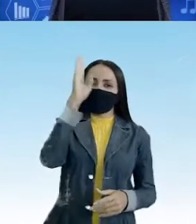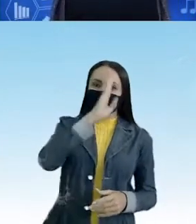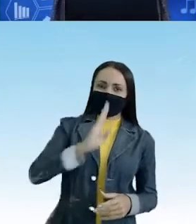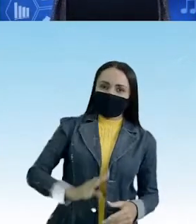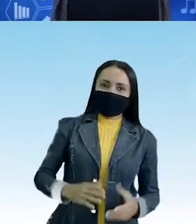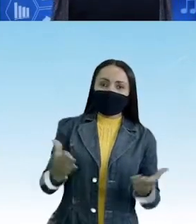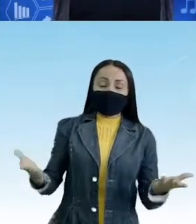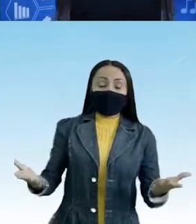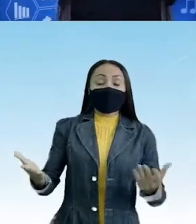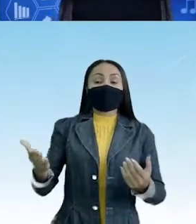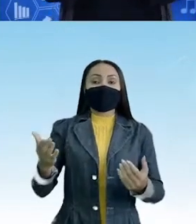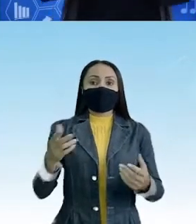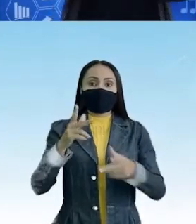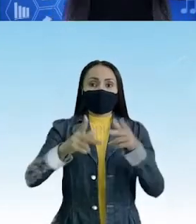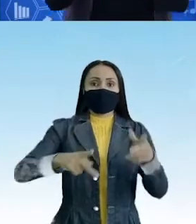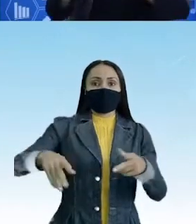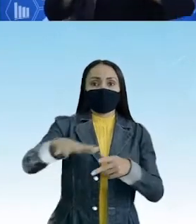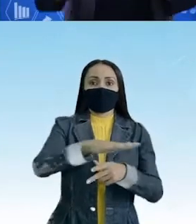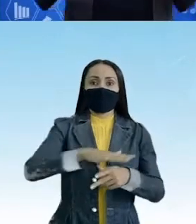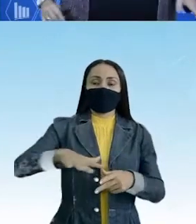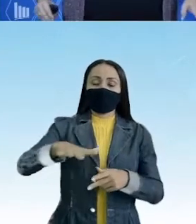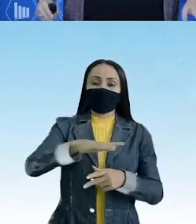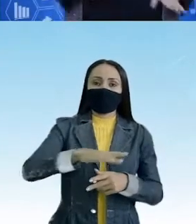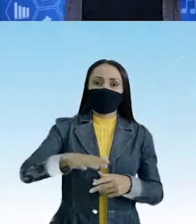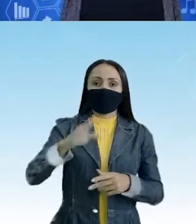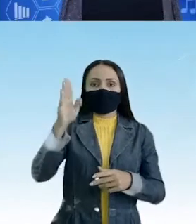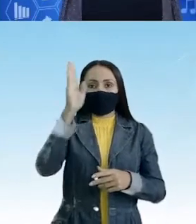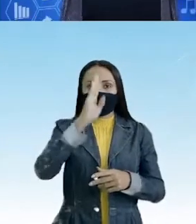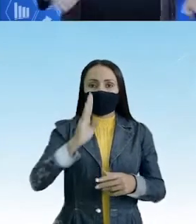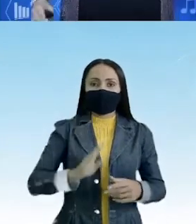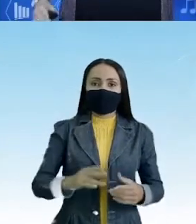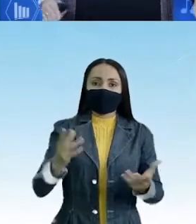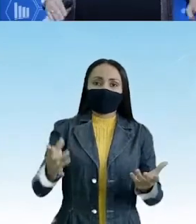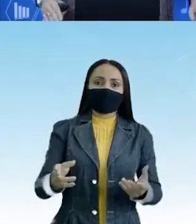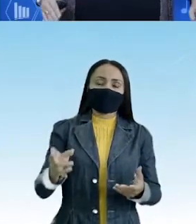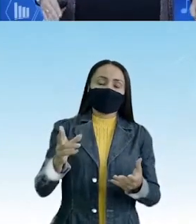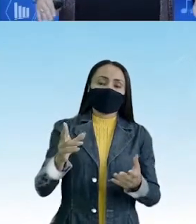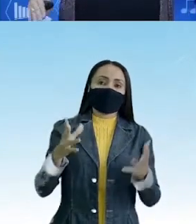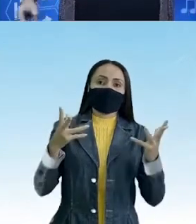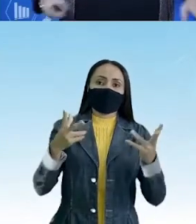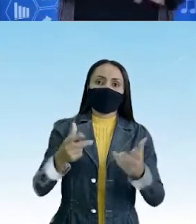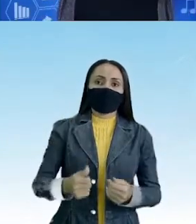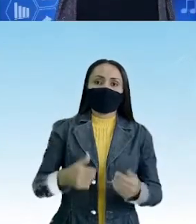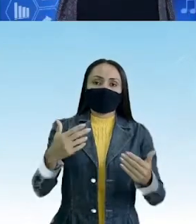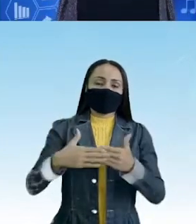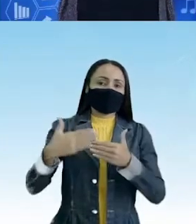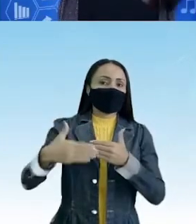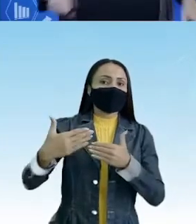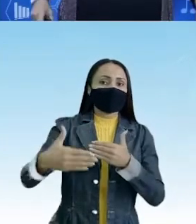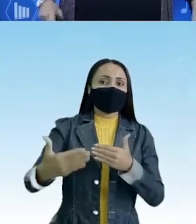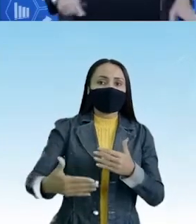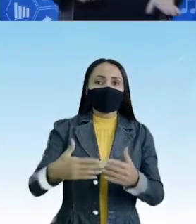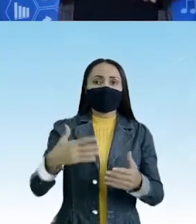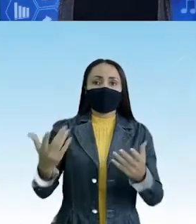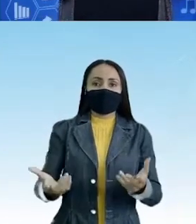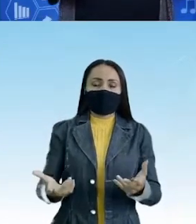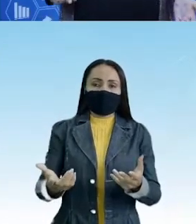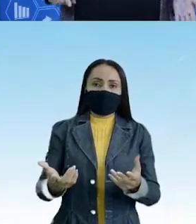povo brasileiro foi, apesar de todo o perrengue que a gente passa, as